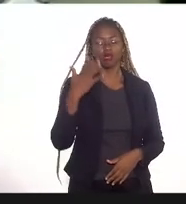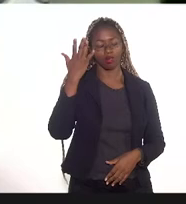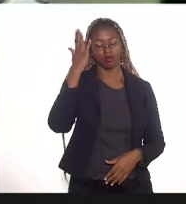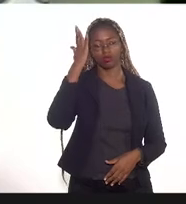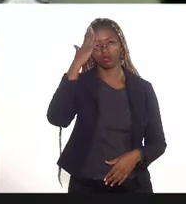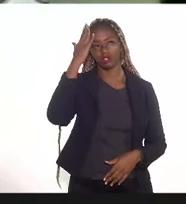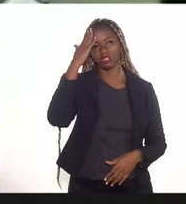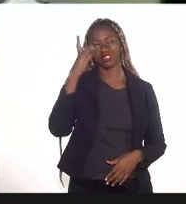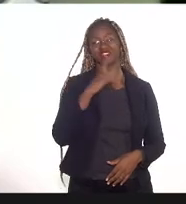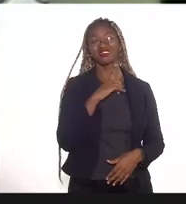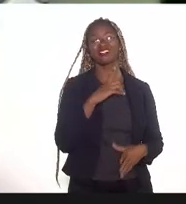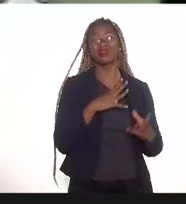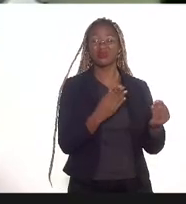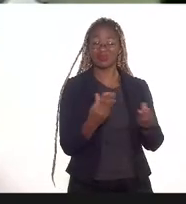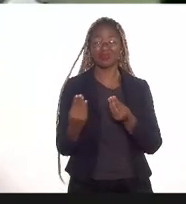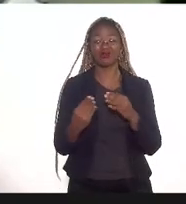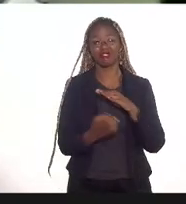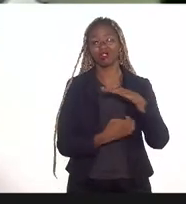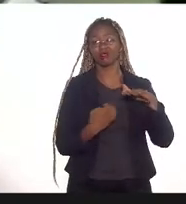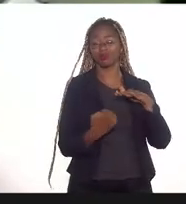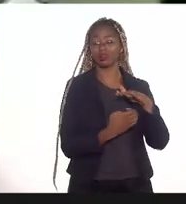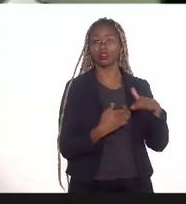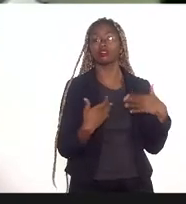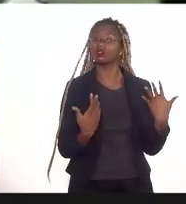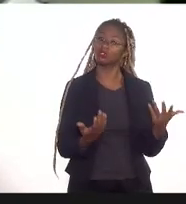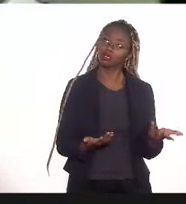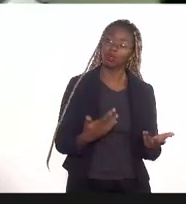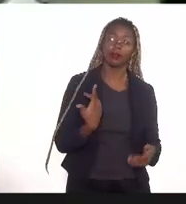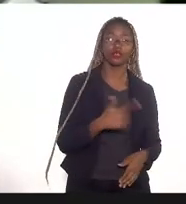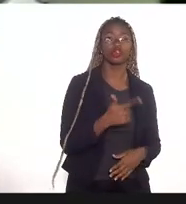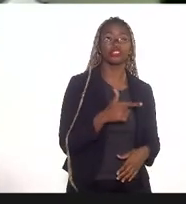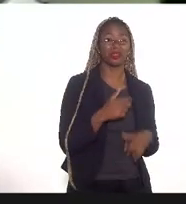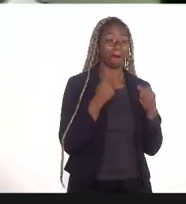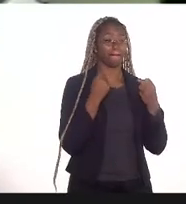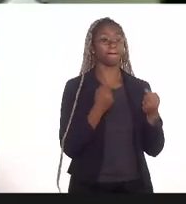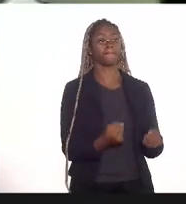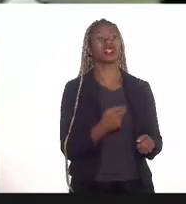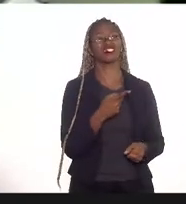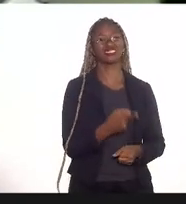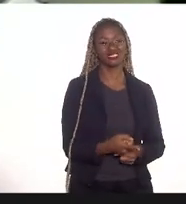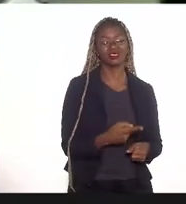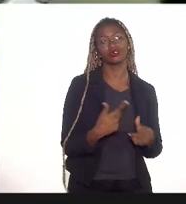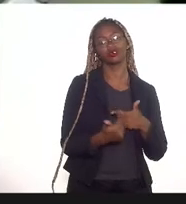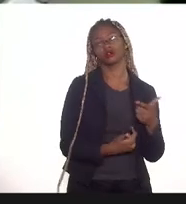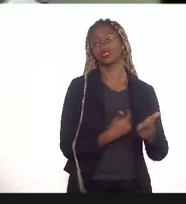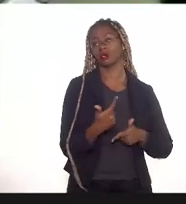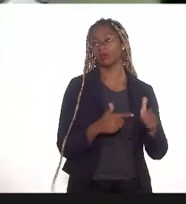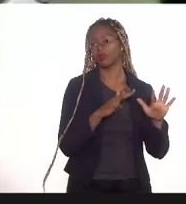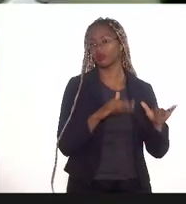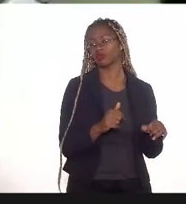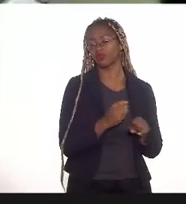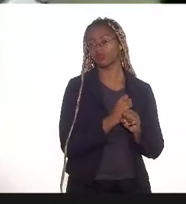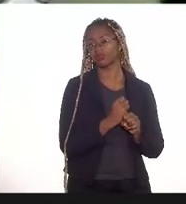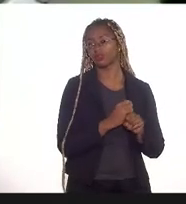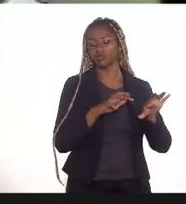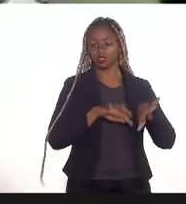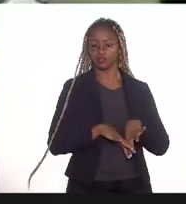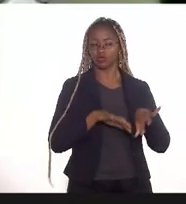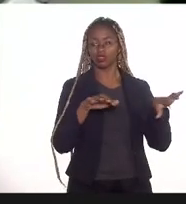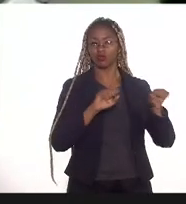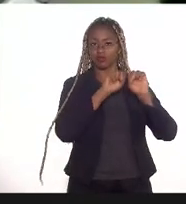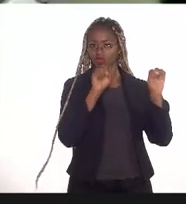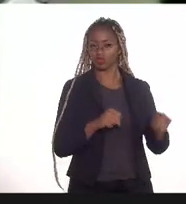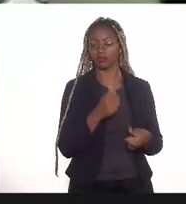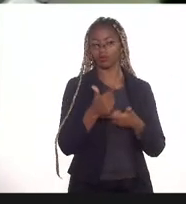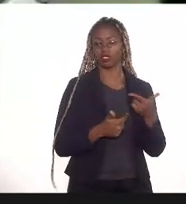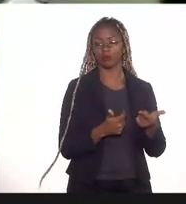de empresas. Então, para que não tenhamos um assoberbamento de trabalho no final do ano, dividimos a sistemática de trabalho